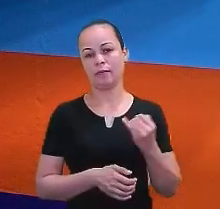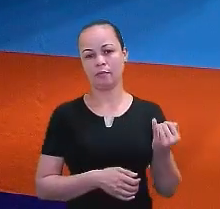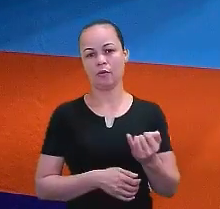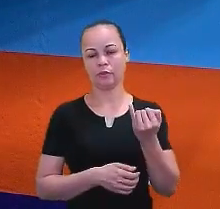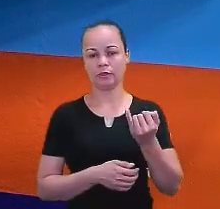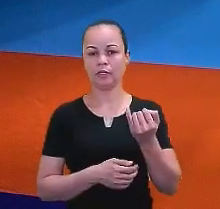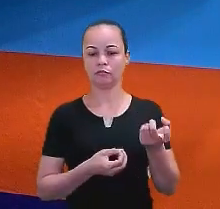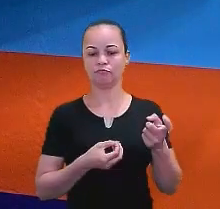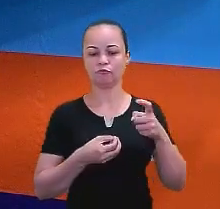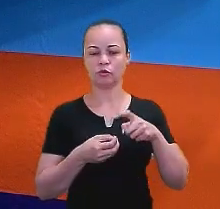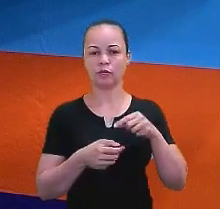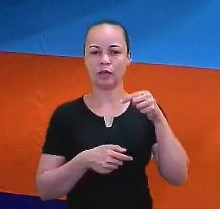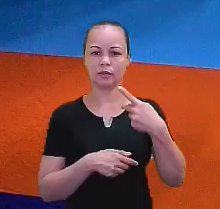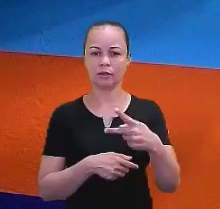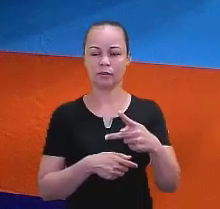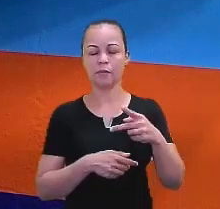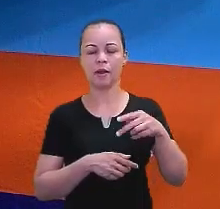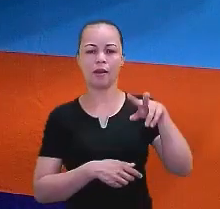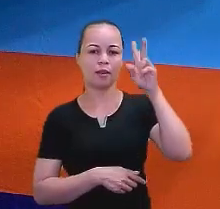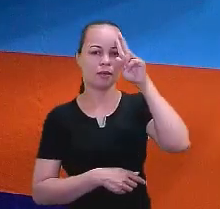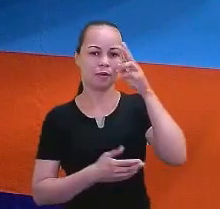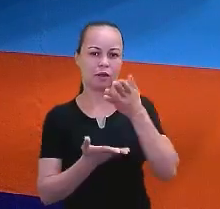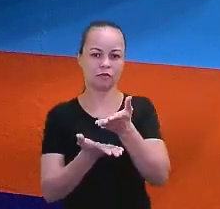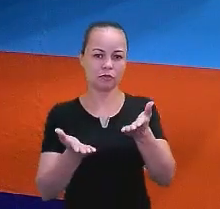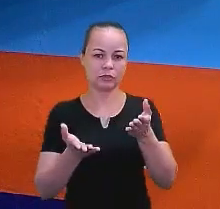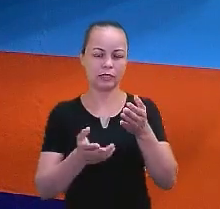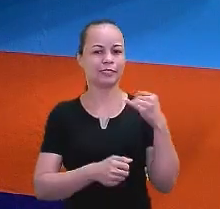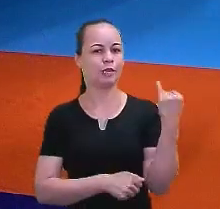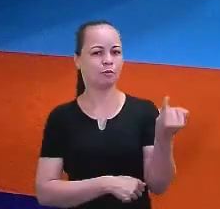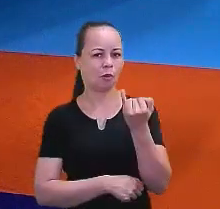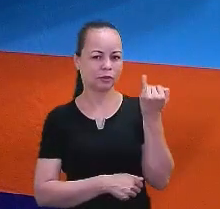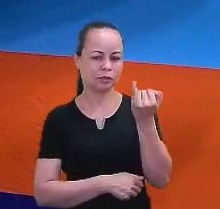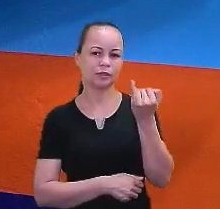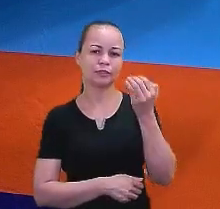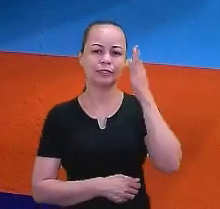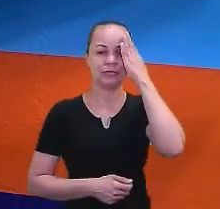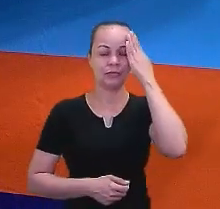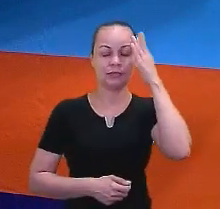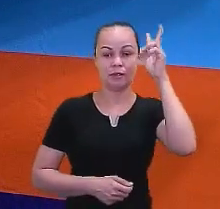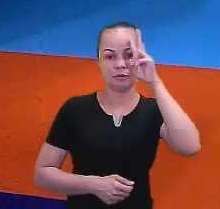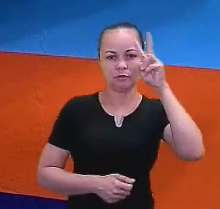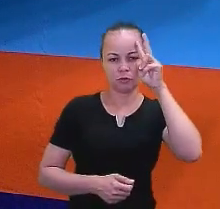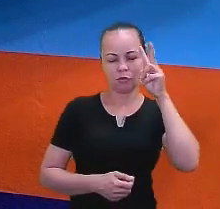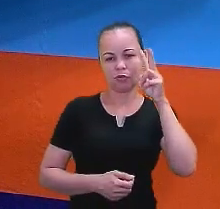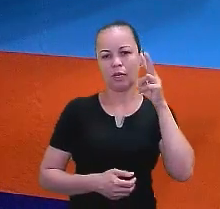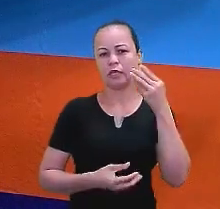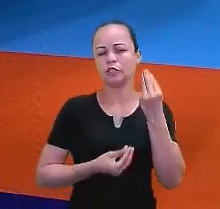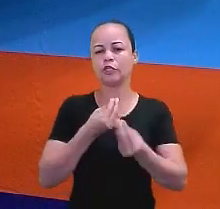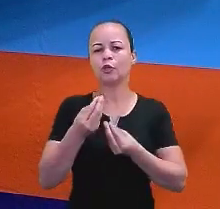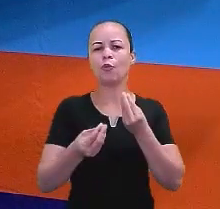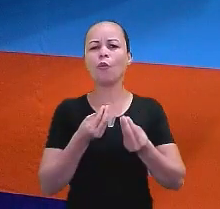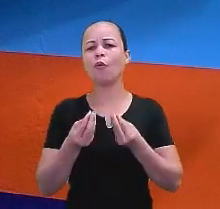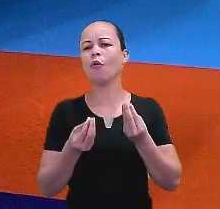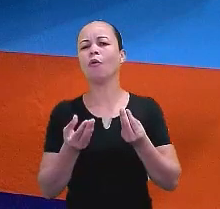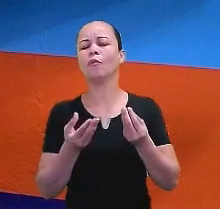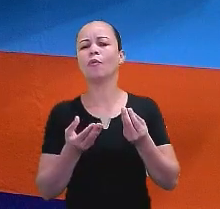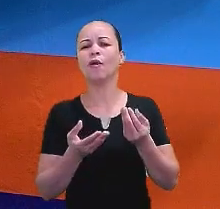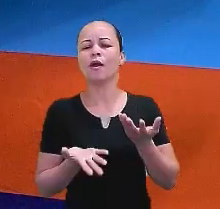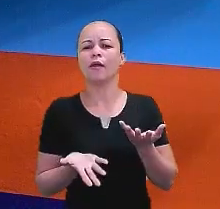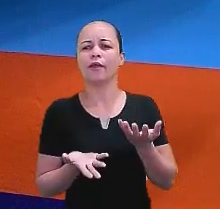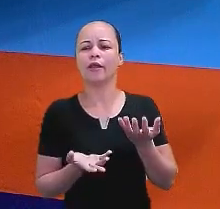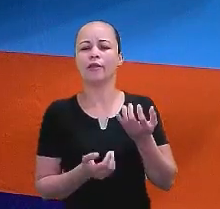aqui para lembrar a vocês de como é importante entender a história, como é importante entender por que, professora,